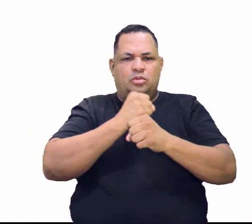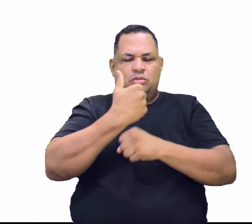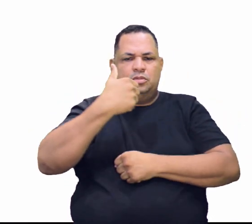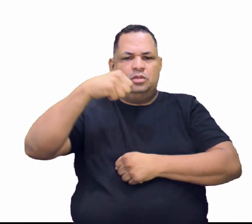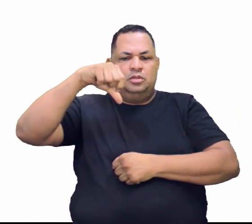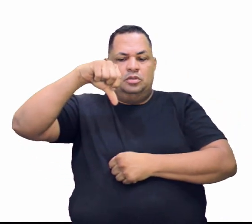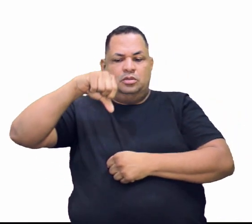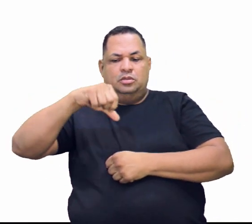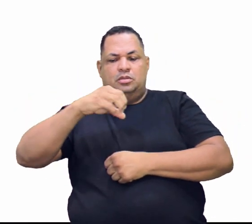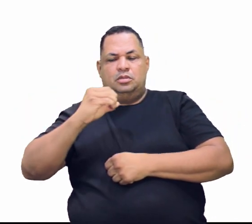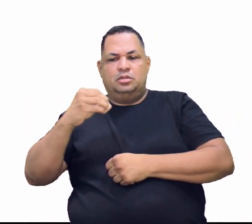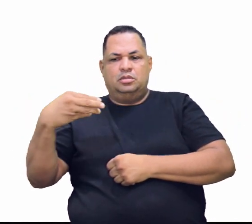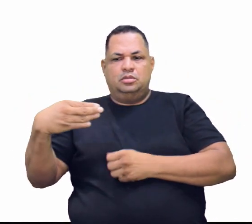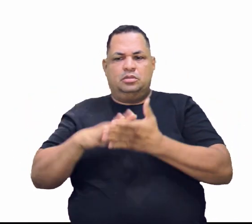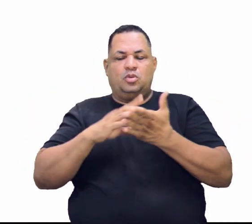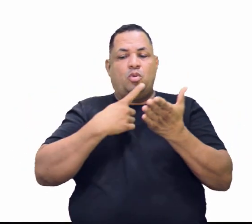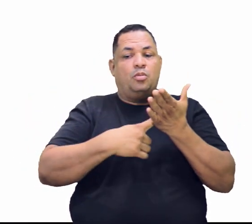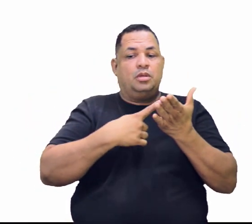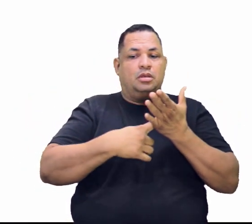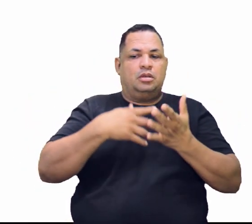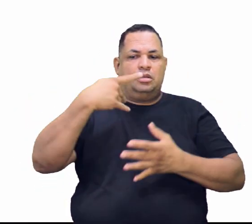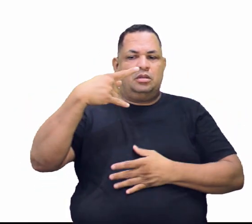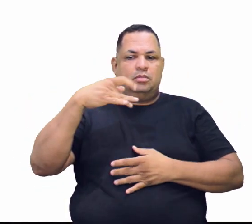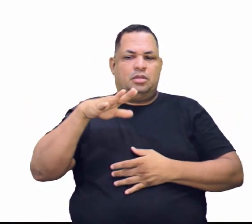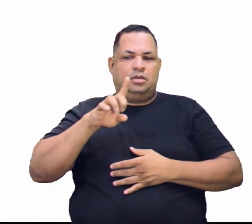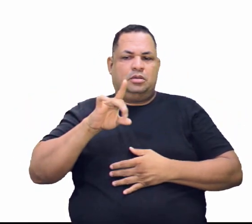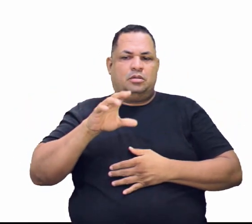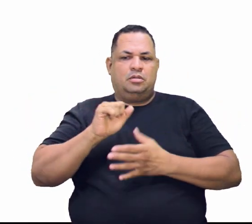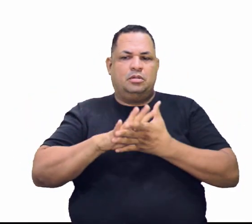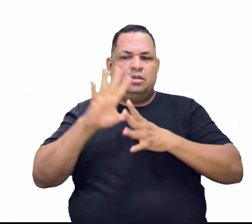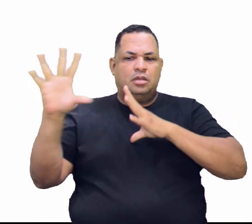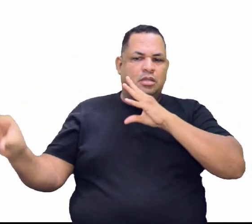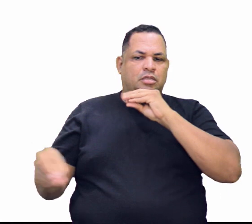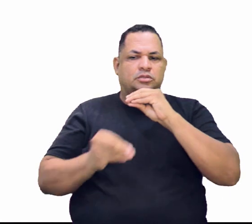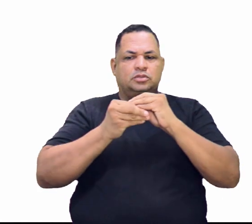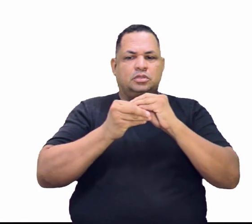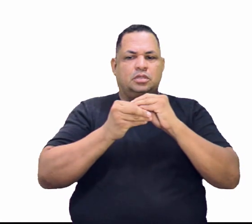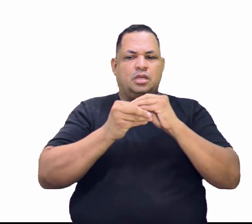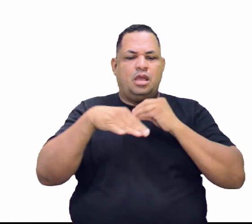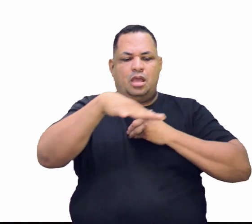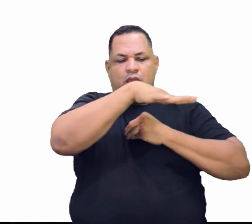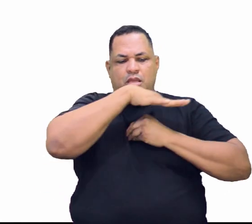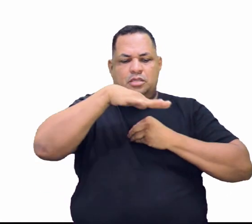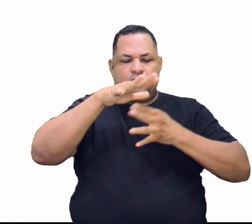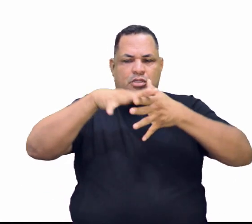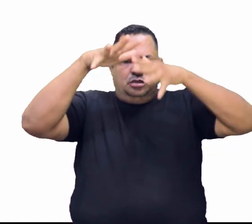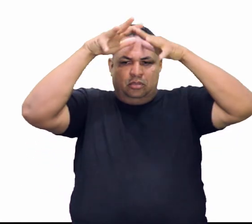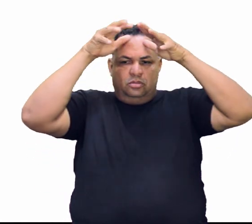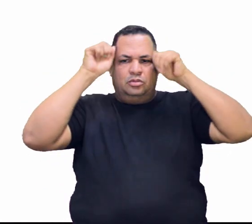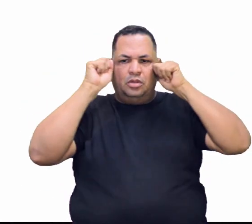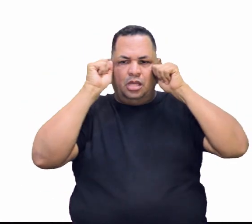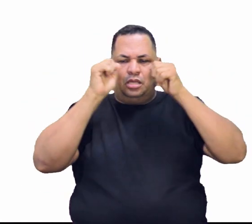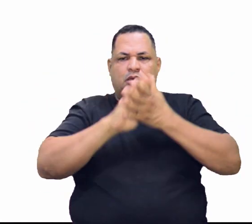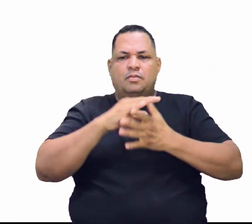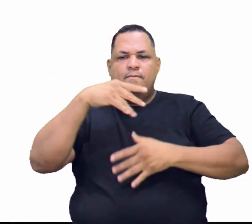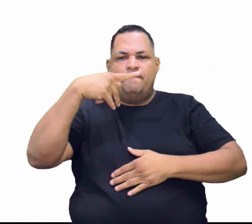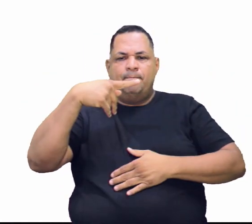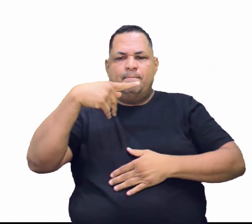1903, através do Tratado de Petrópolis, vai também consolidar e incorporar essas regiões, ali do